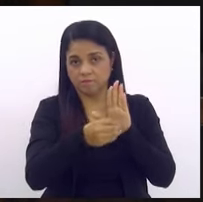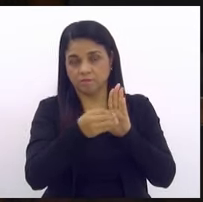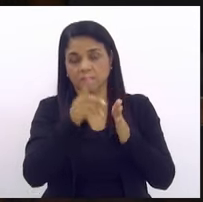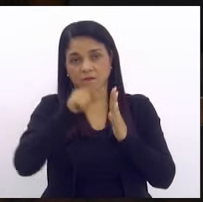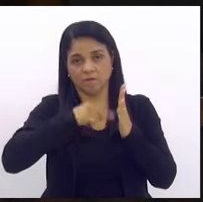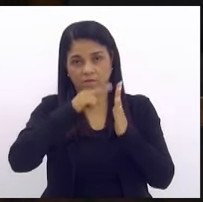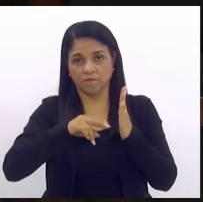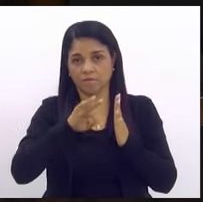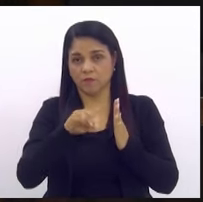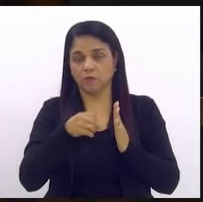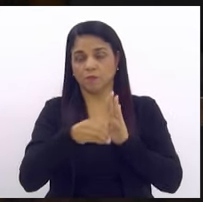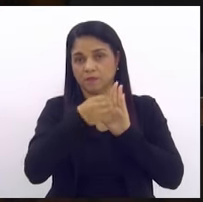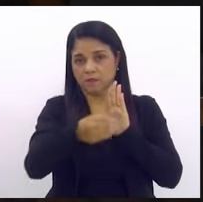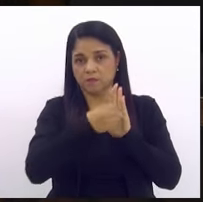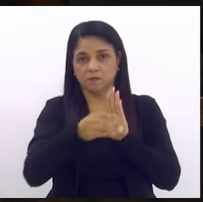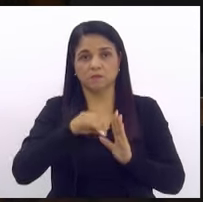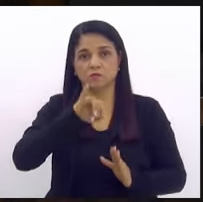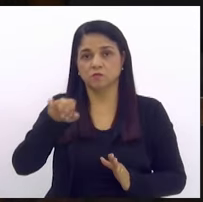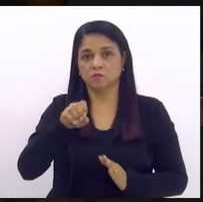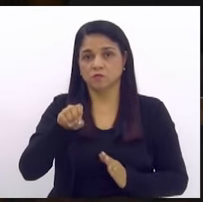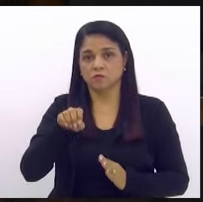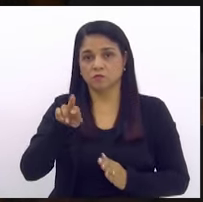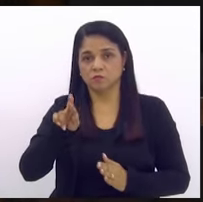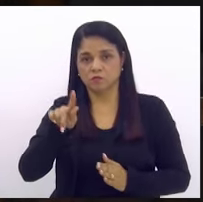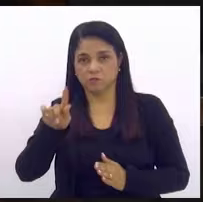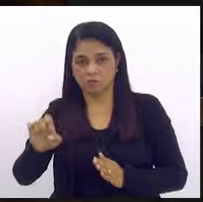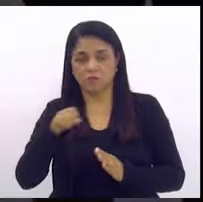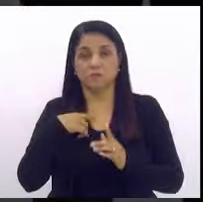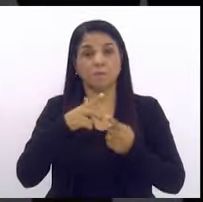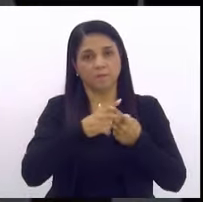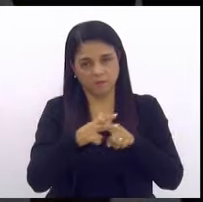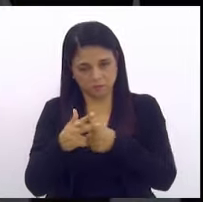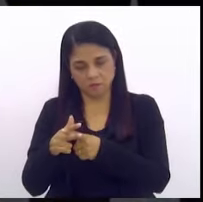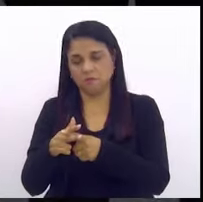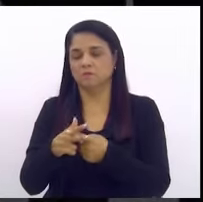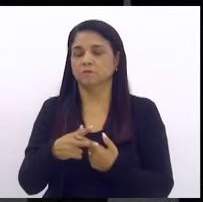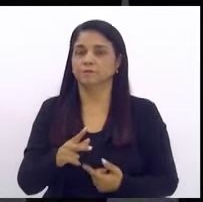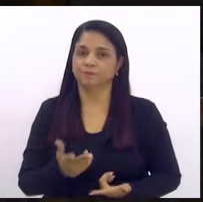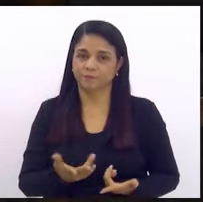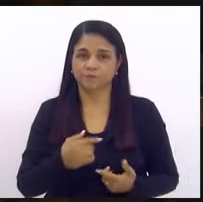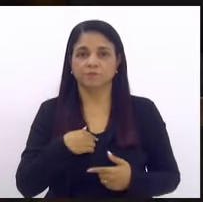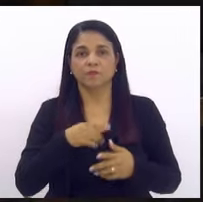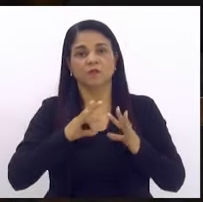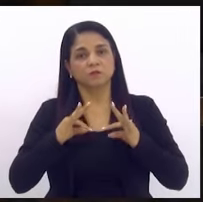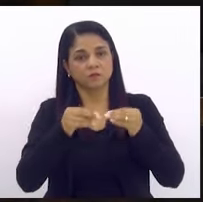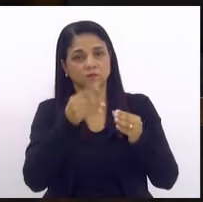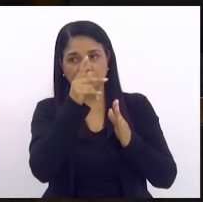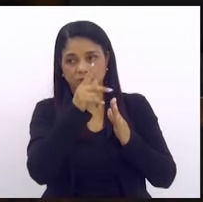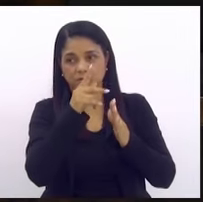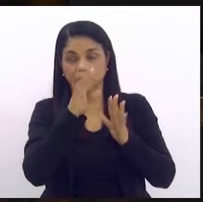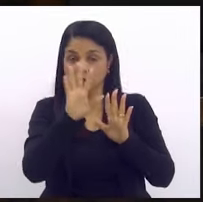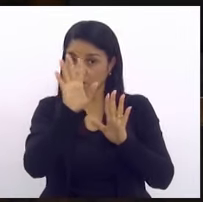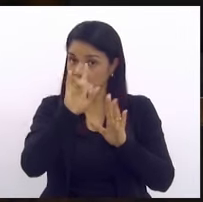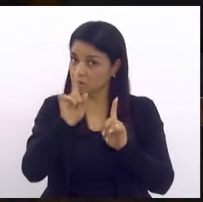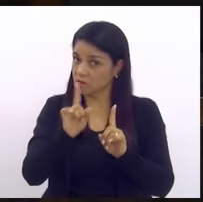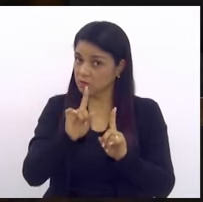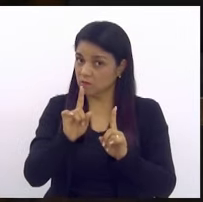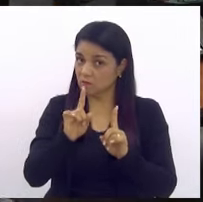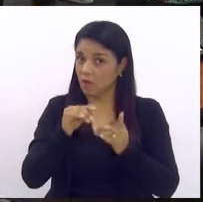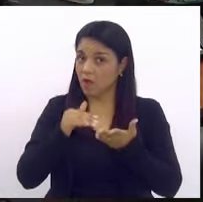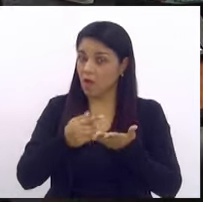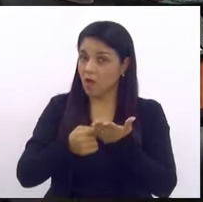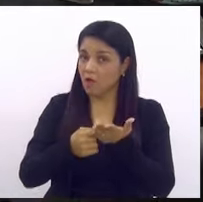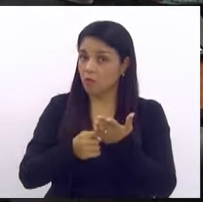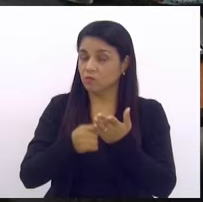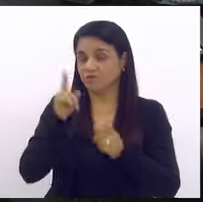para emitir parecer, deputado Jorge Felipe Neto. Manutenção, presidente. Veto total aposto ao projeto... Não, senhor presidente, o acordo foi